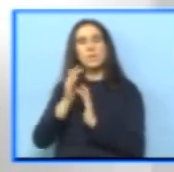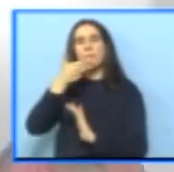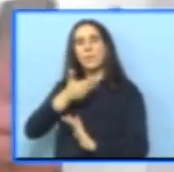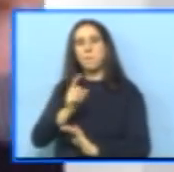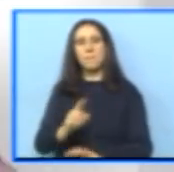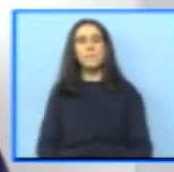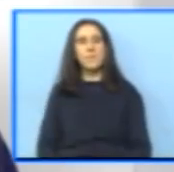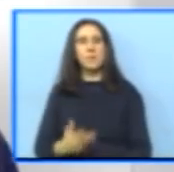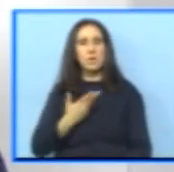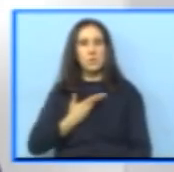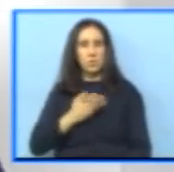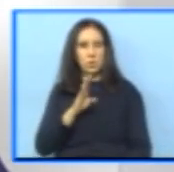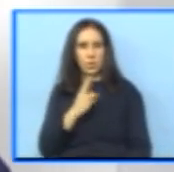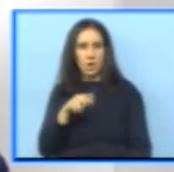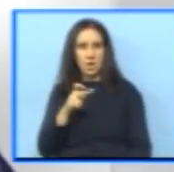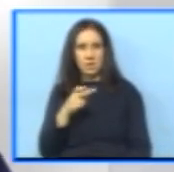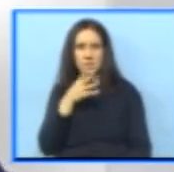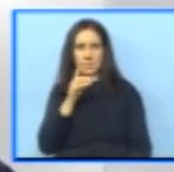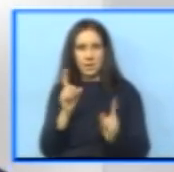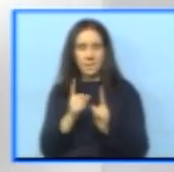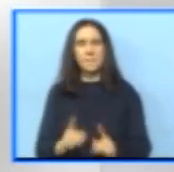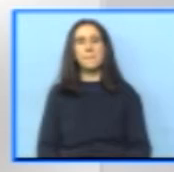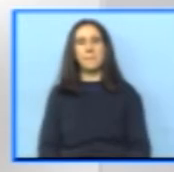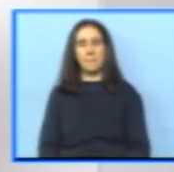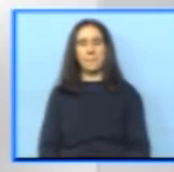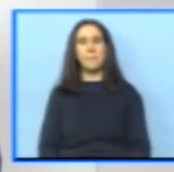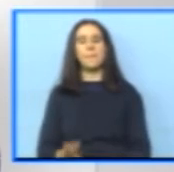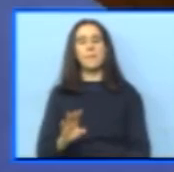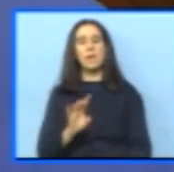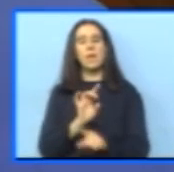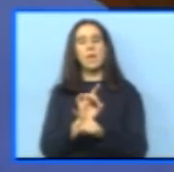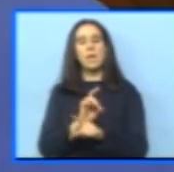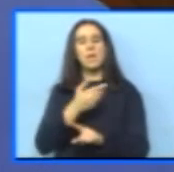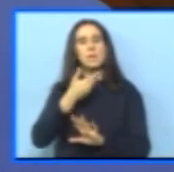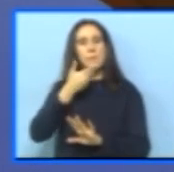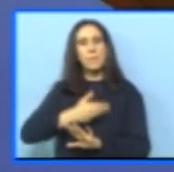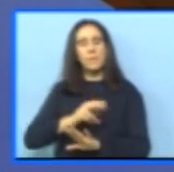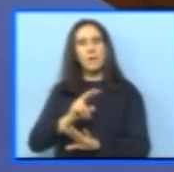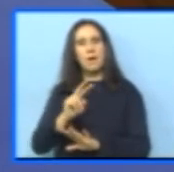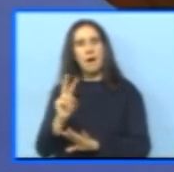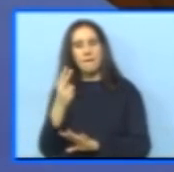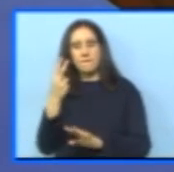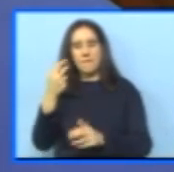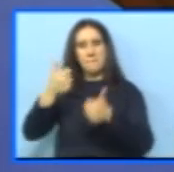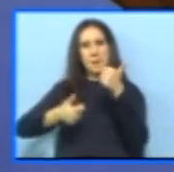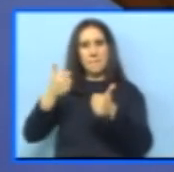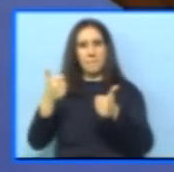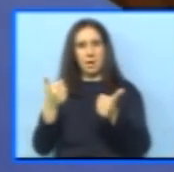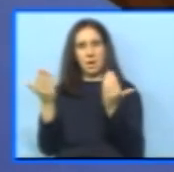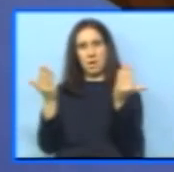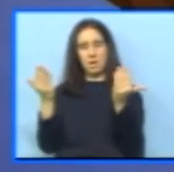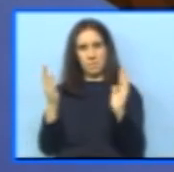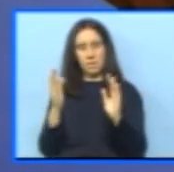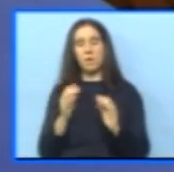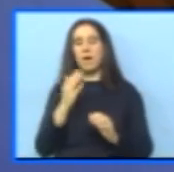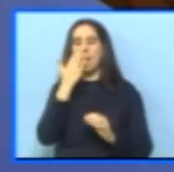Juan. Esta tensão entre as duas sabedorias aparece claramente. Jesus Cristo parece ser condenado porque não cumpriu a